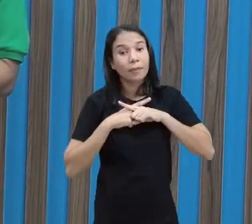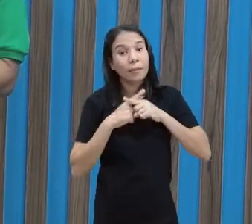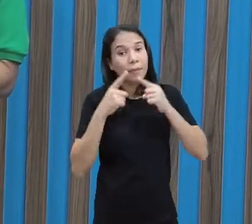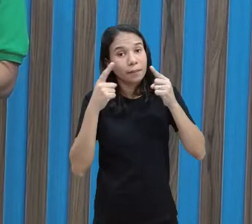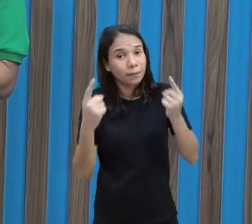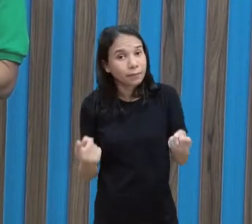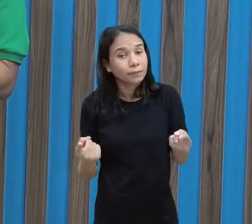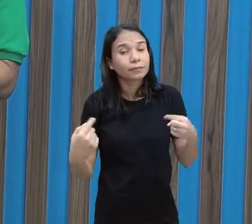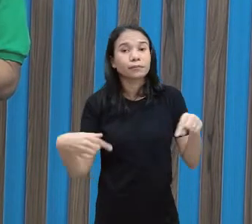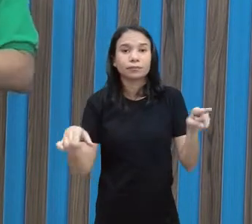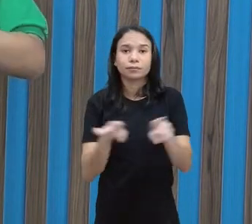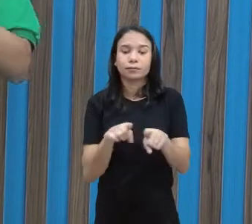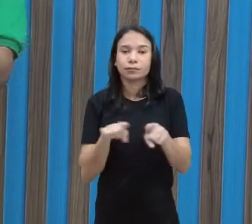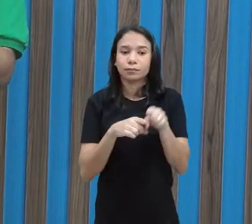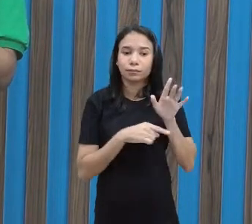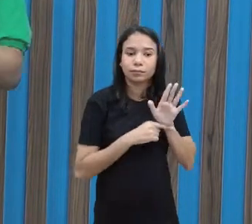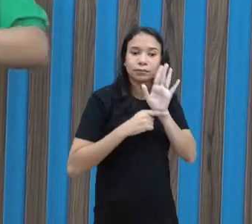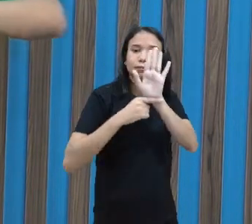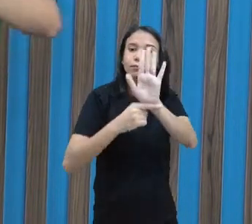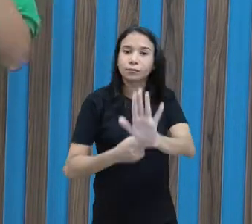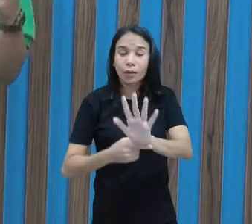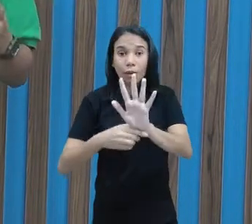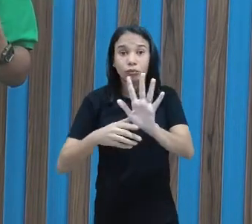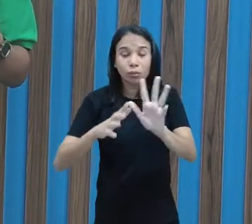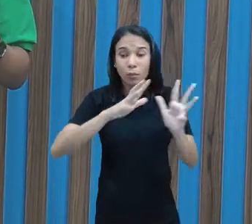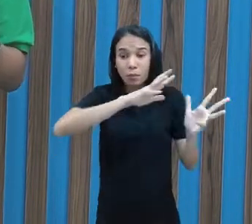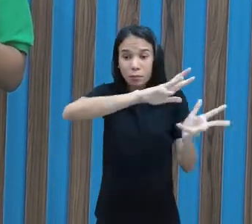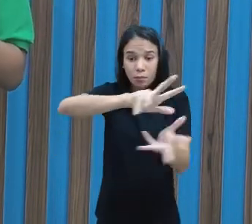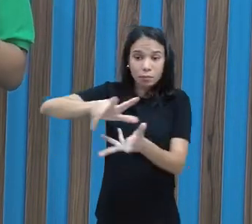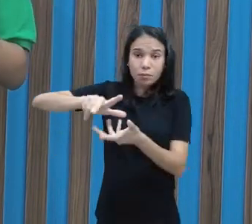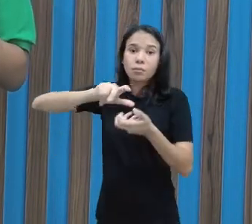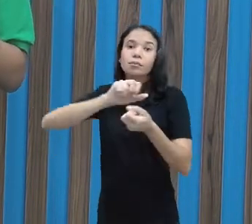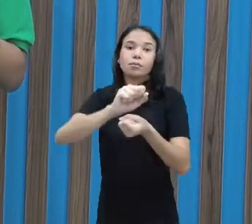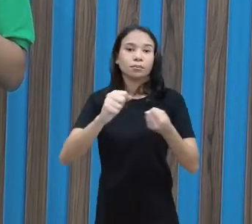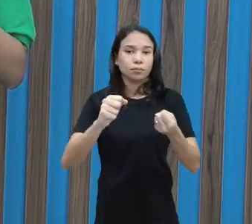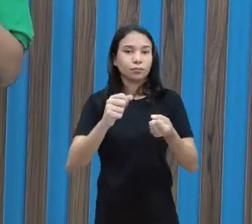porém ela ajuda o mundo inteiro, tá?